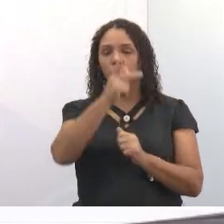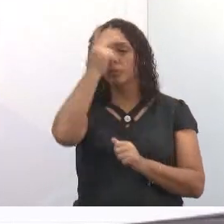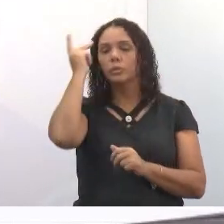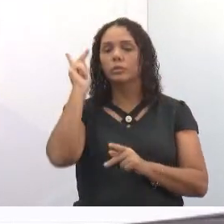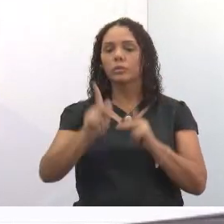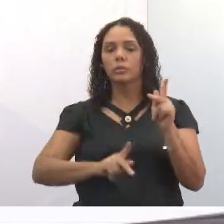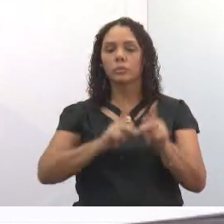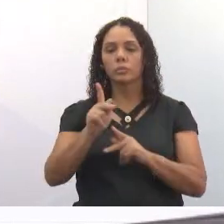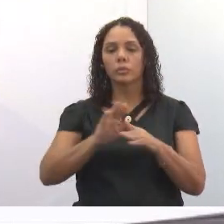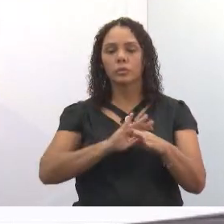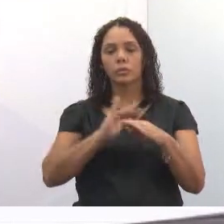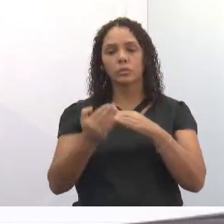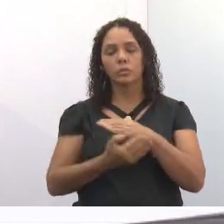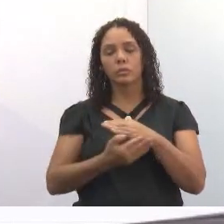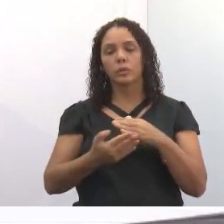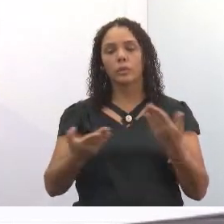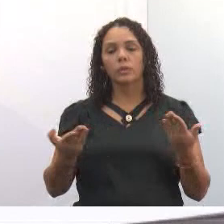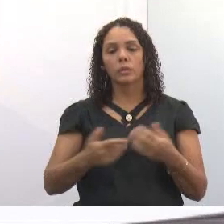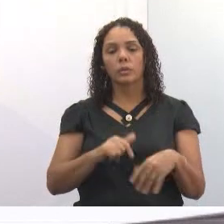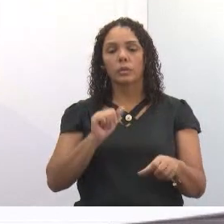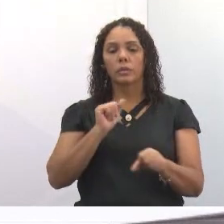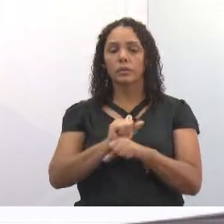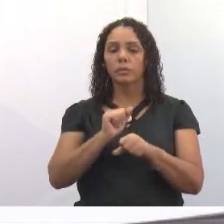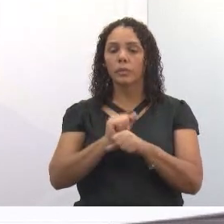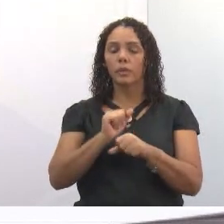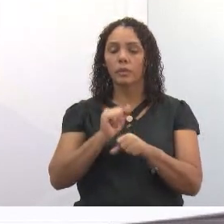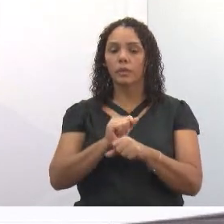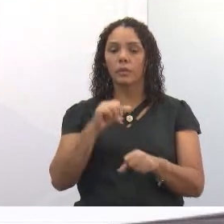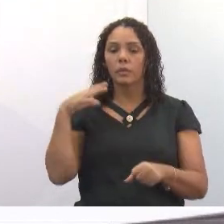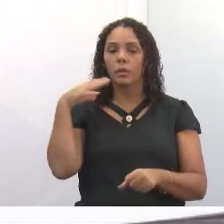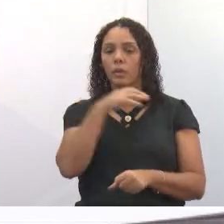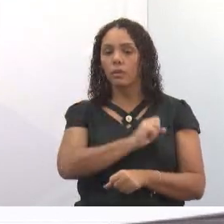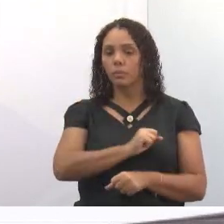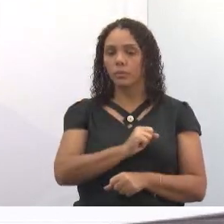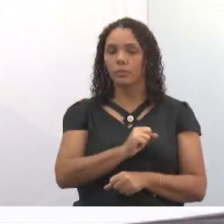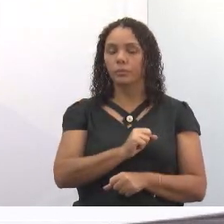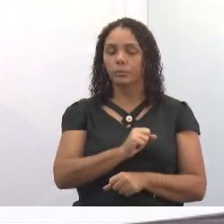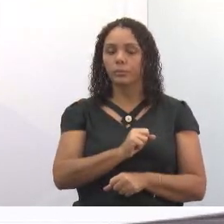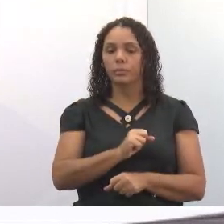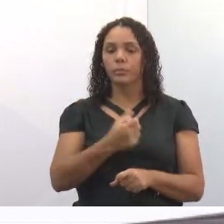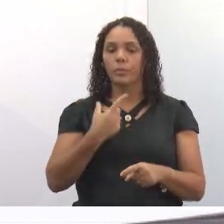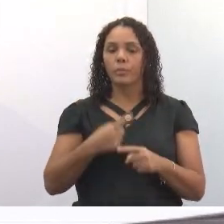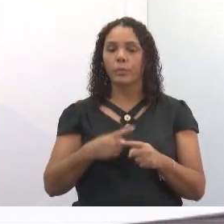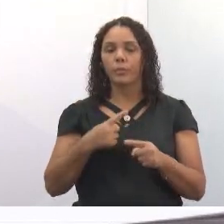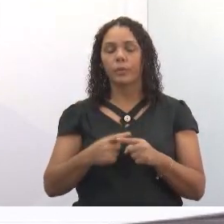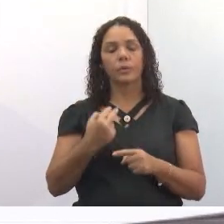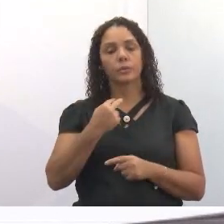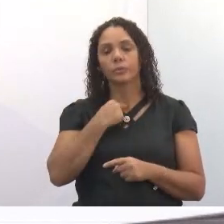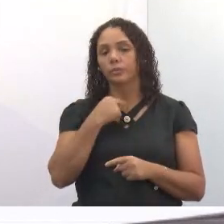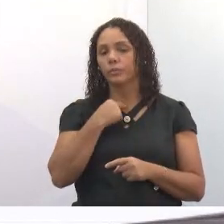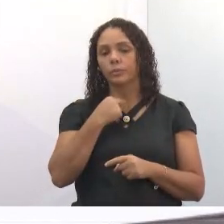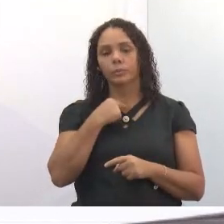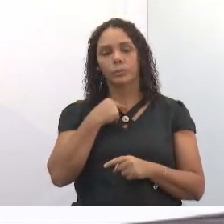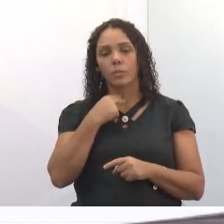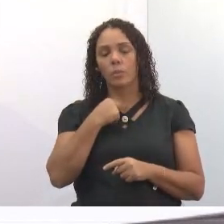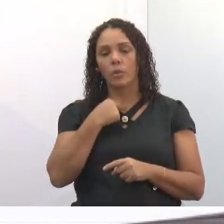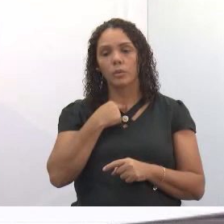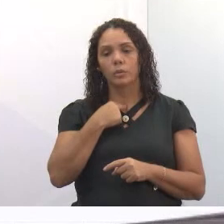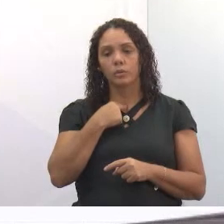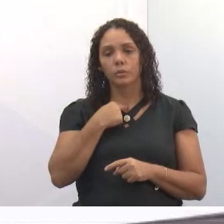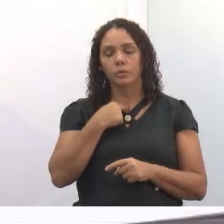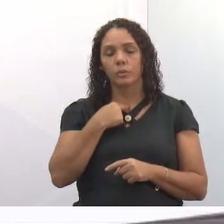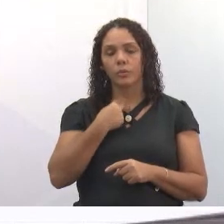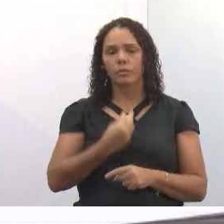E agora ele espera que isso aí seja mais, quanto mais rápido possível, porque não tem jeito deles